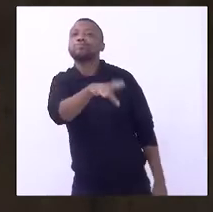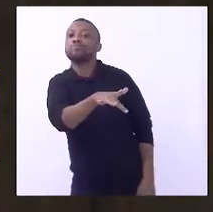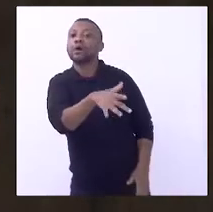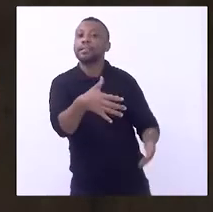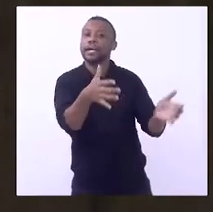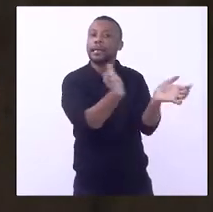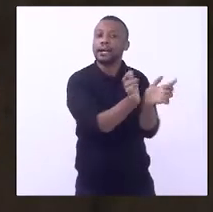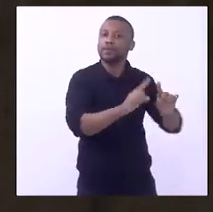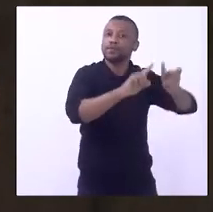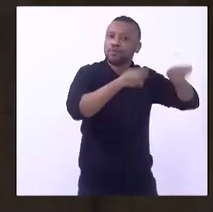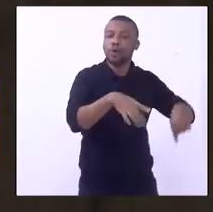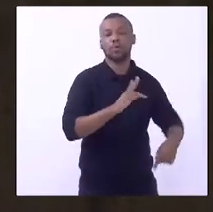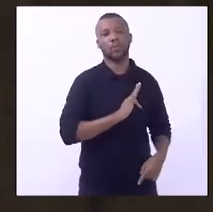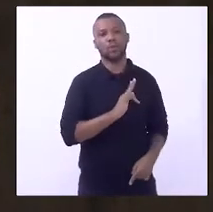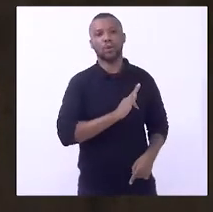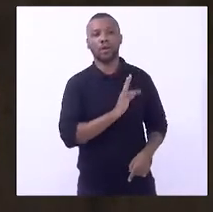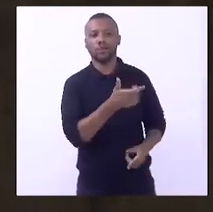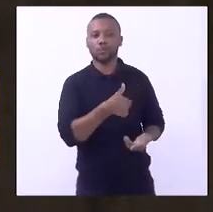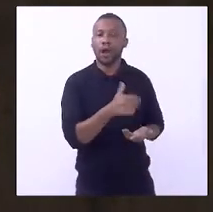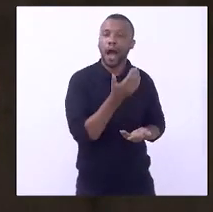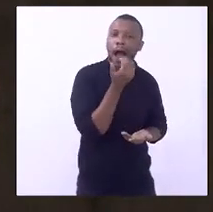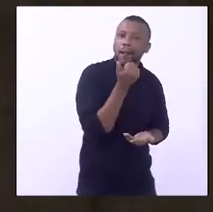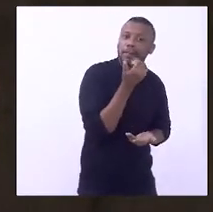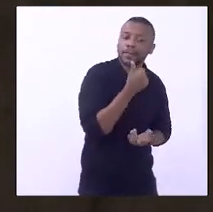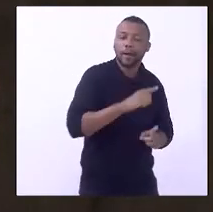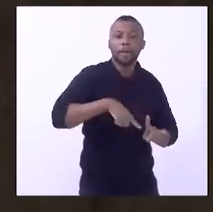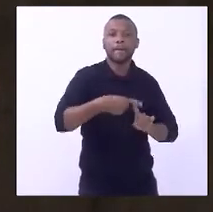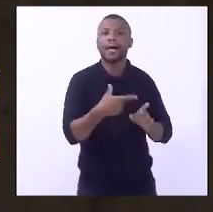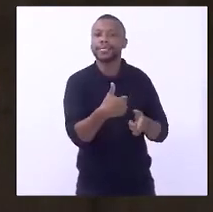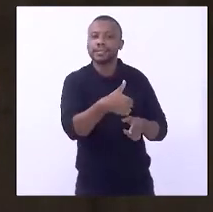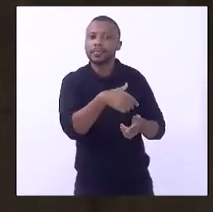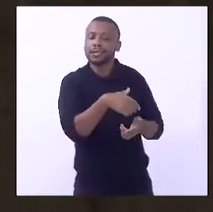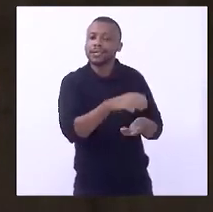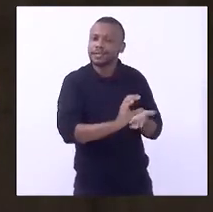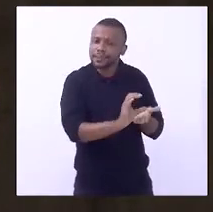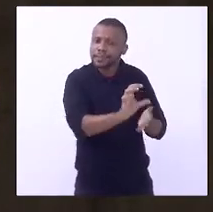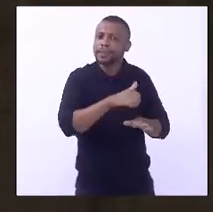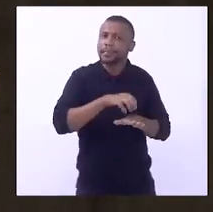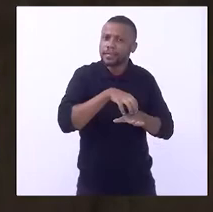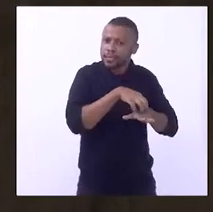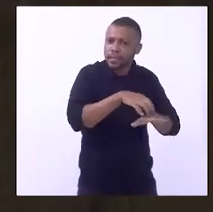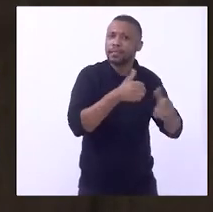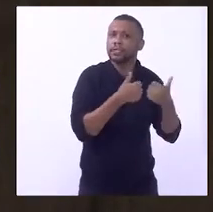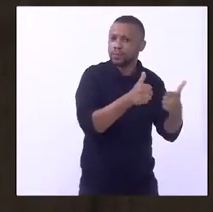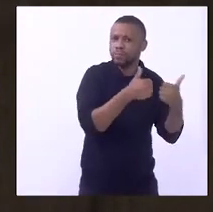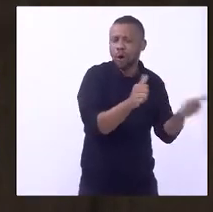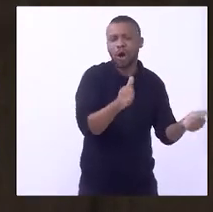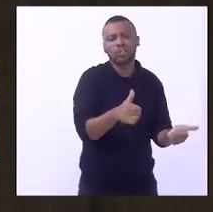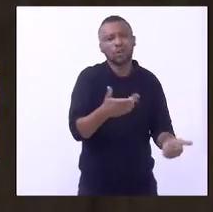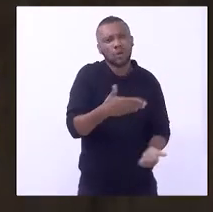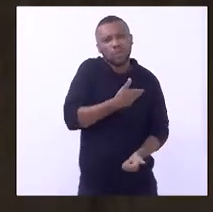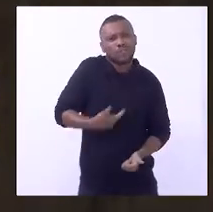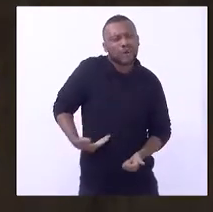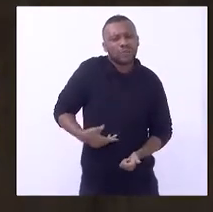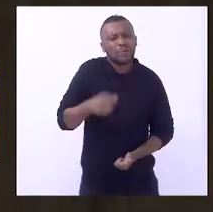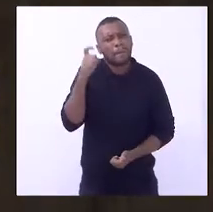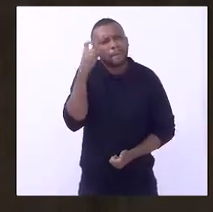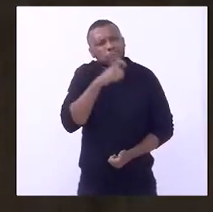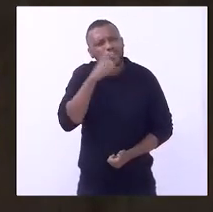sua alimentação, no seu transporte. Eu estou cansada de hipocrisia. Um governo hipócrita que não